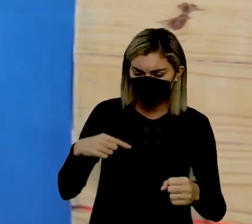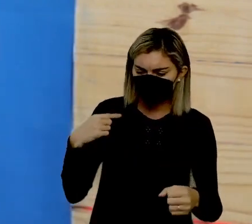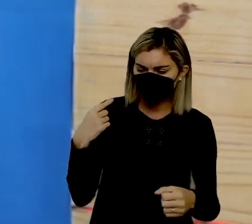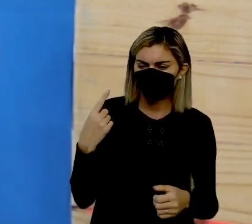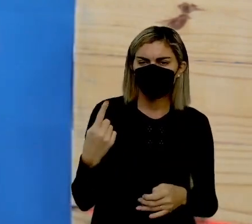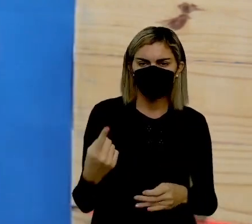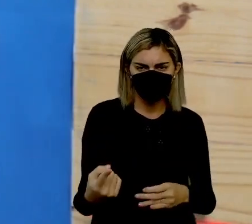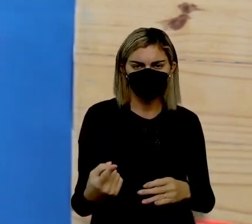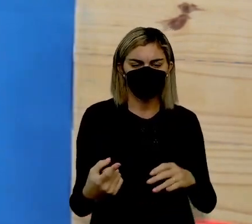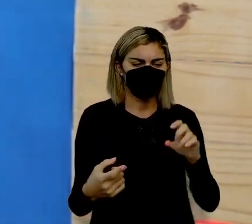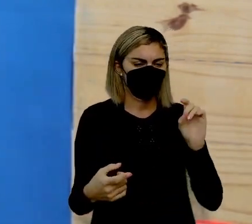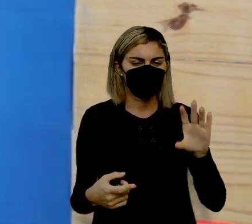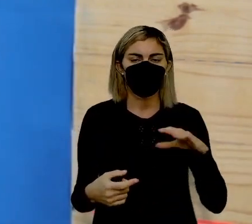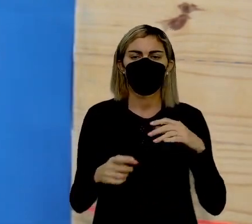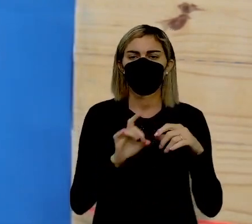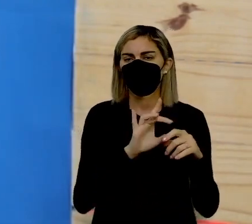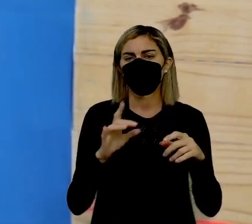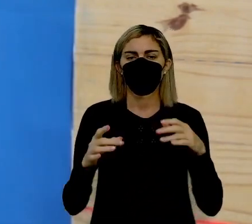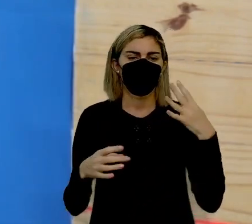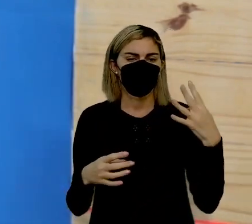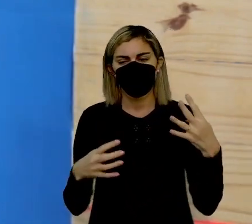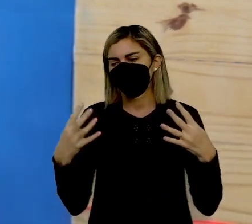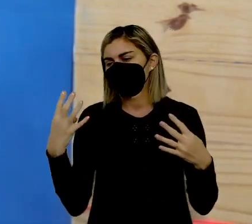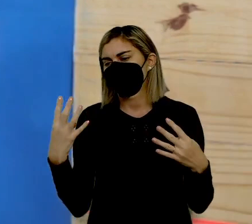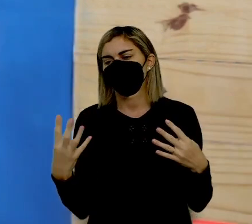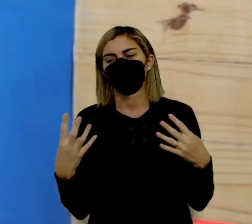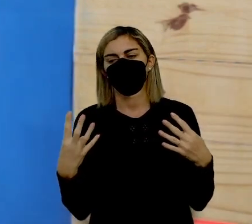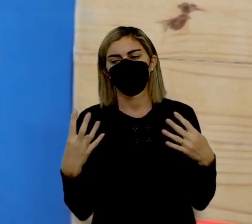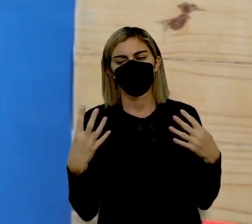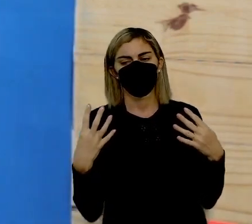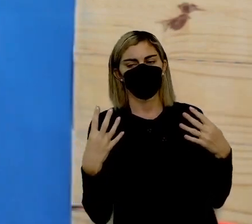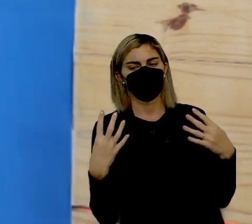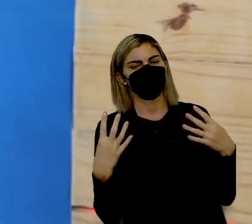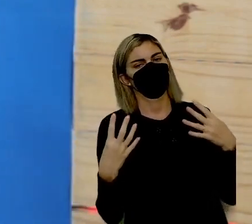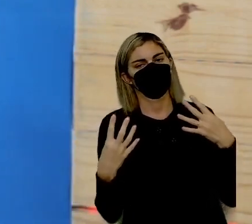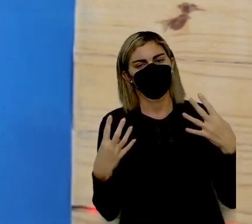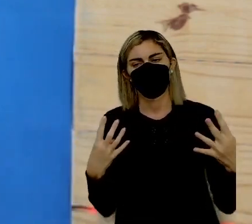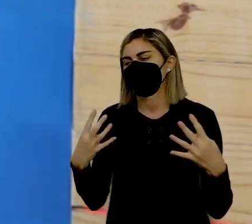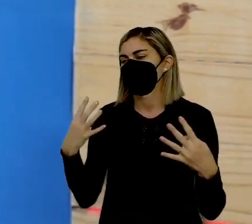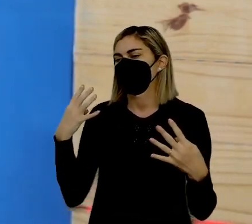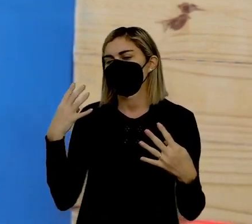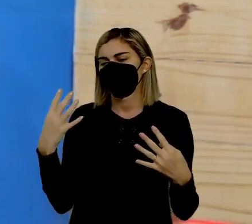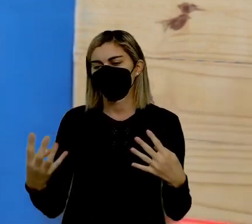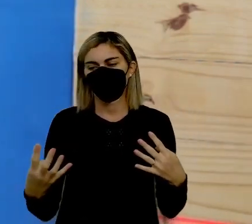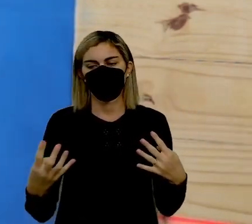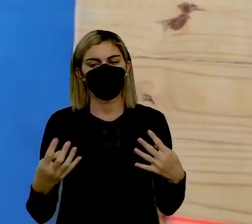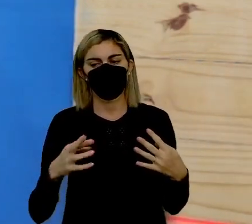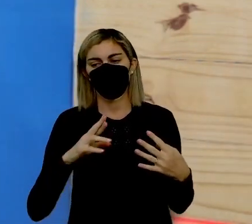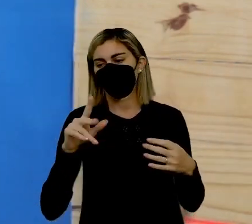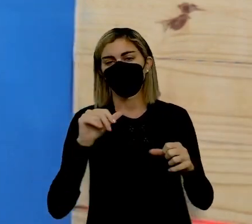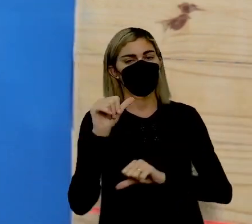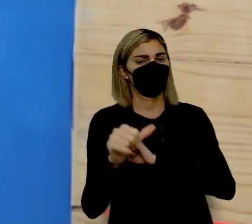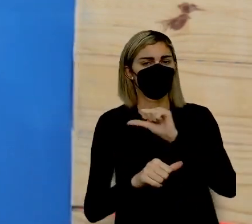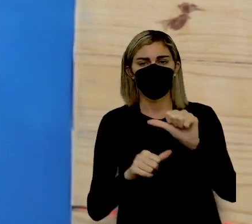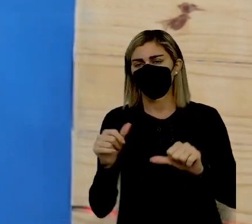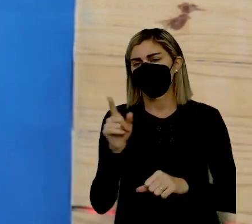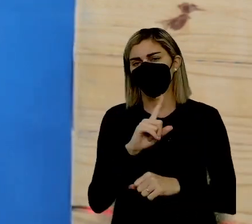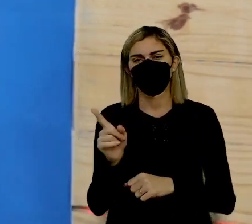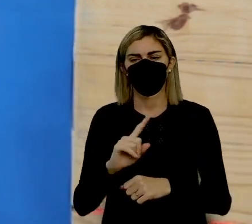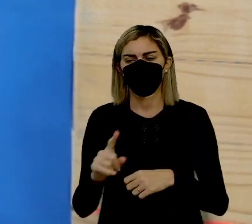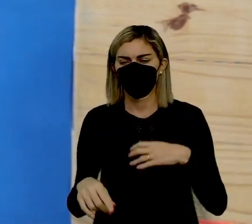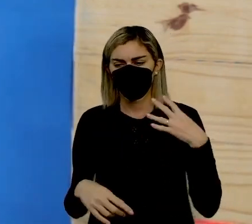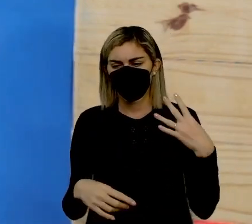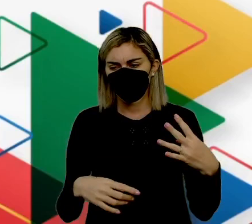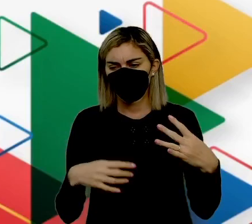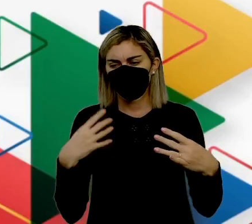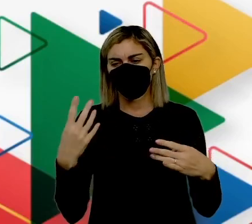Depois, cada um ficou com 4. A carga de A é 4 e de B é 4. Não alterou o sistema. Então a